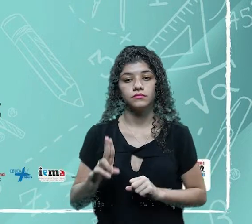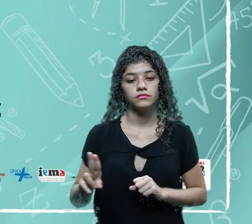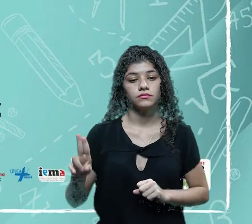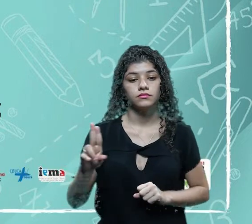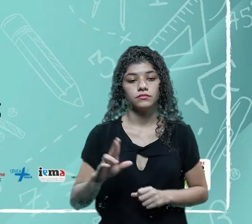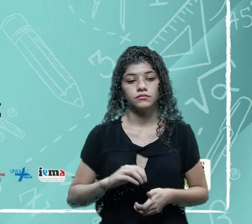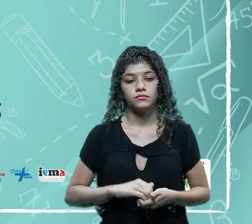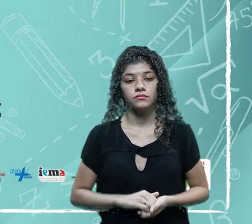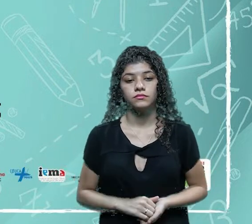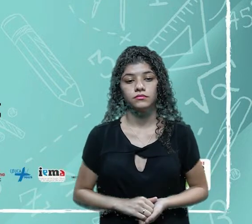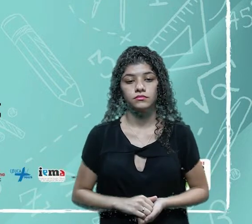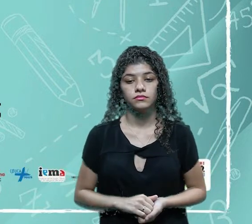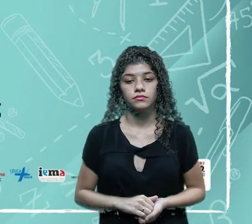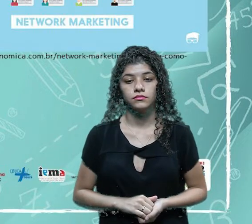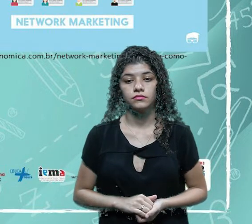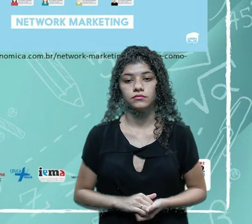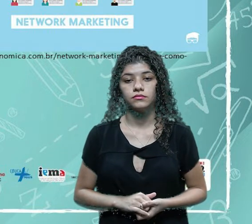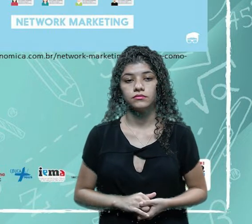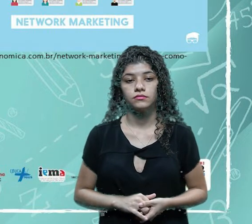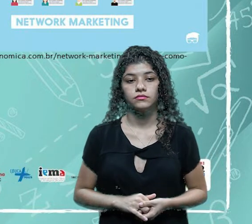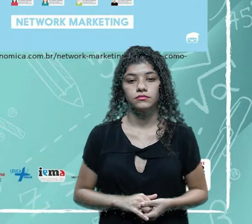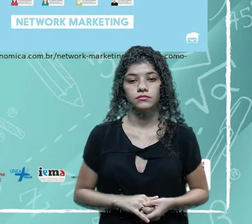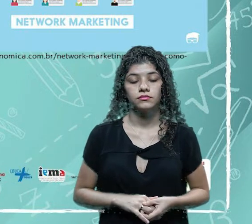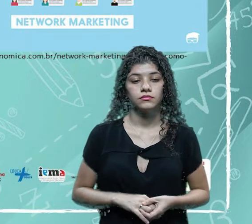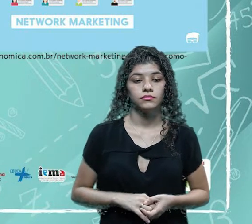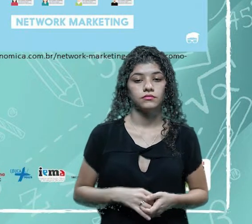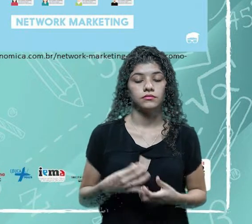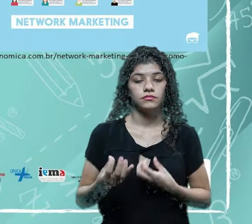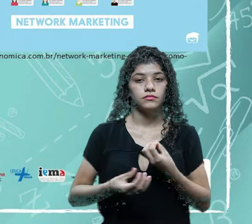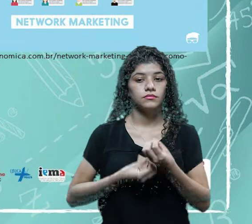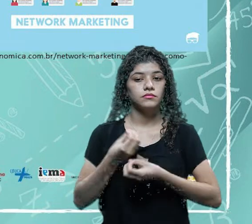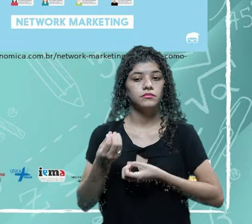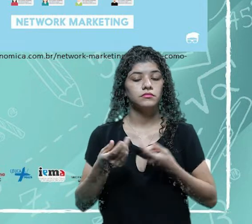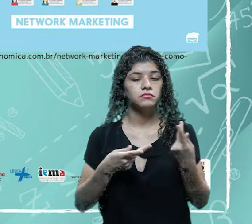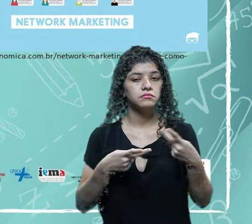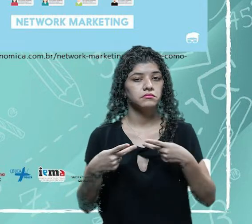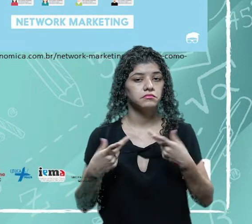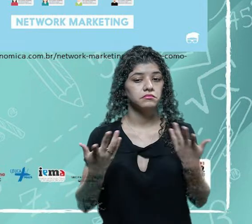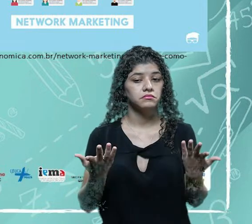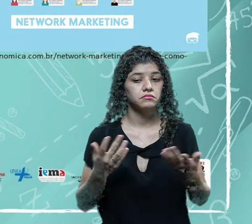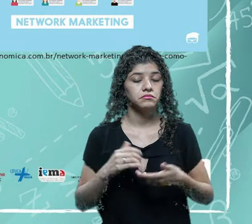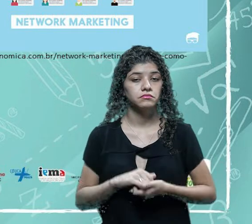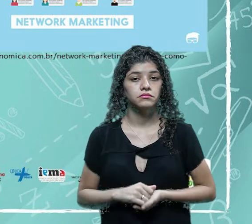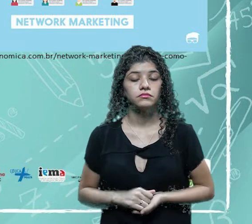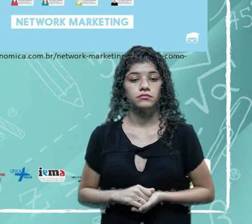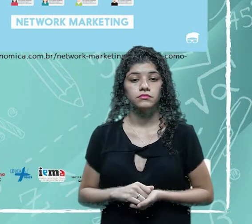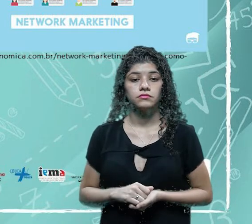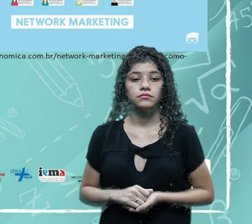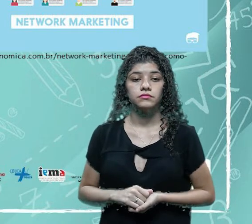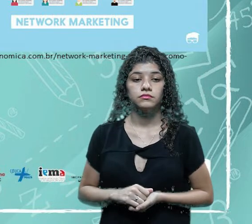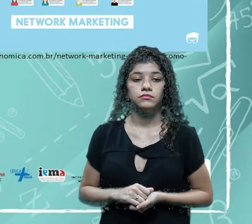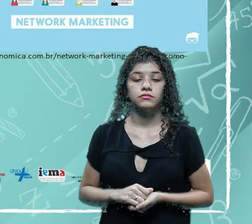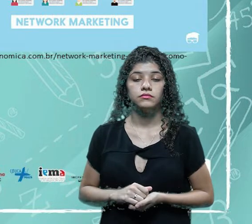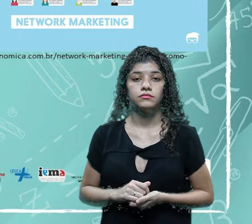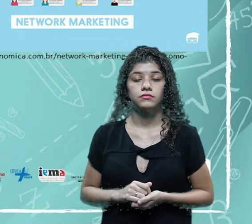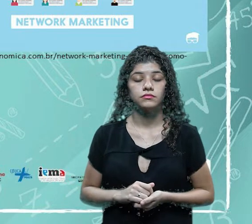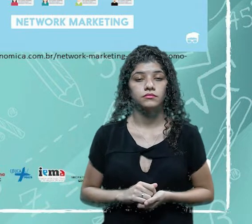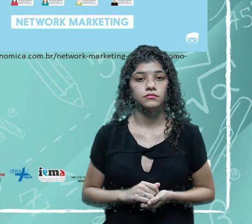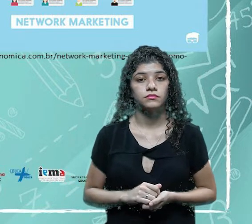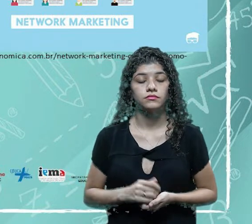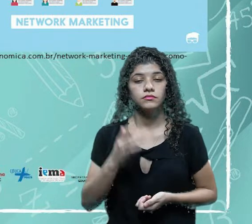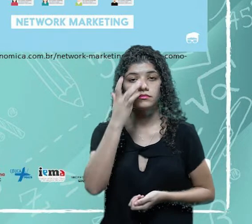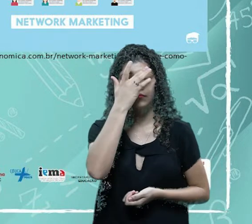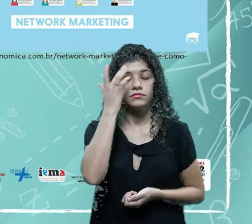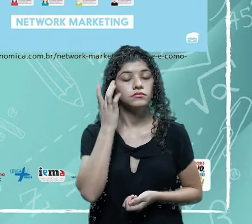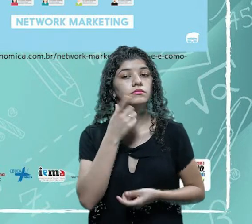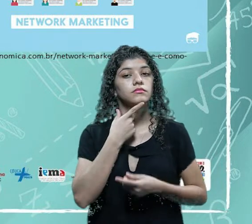abordar em uma oficina de workshop E então como participar do workshop ele é ideal né para